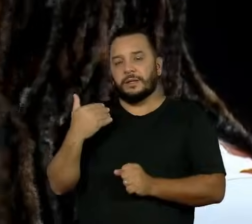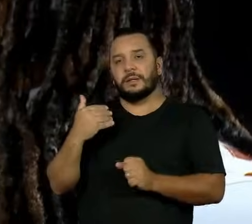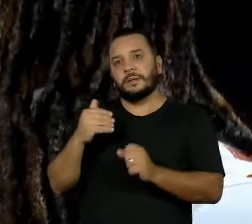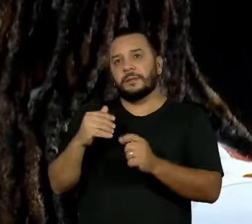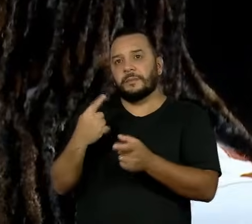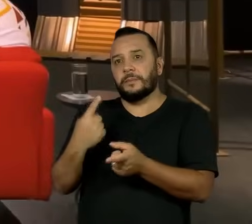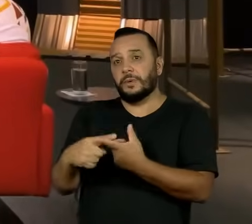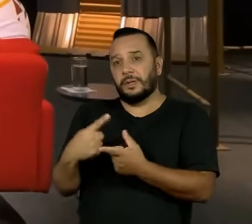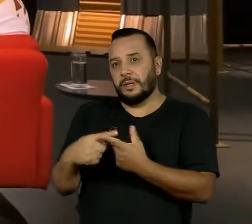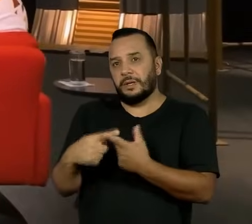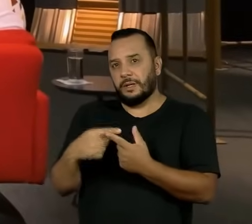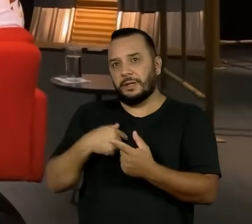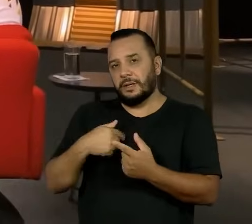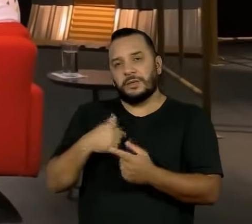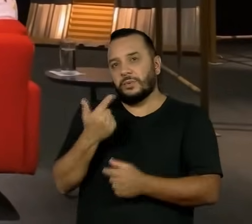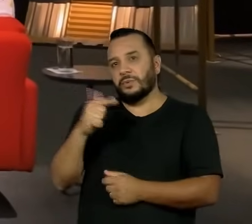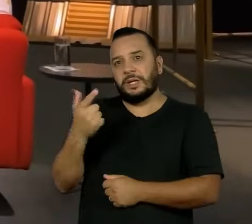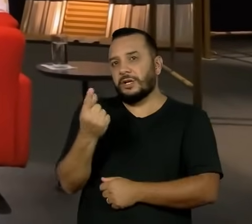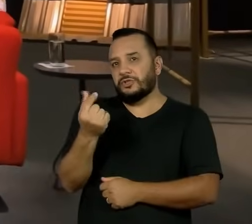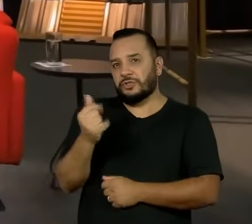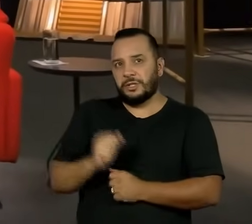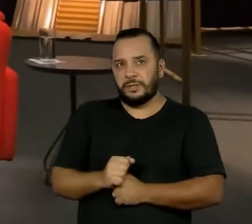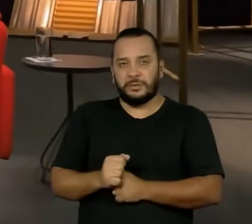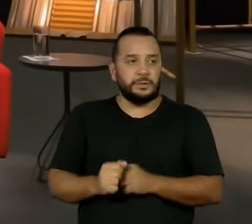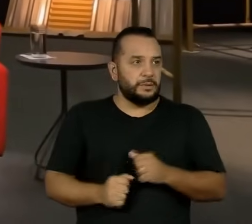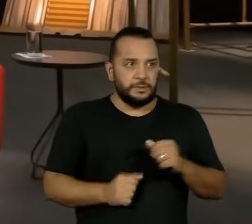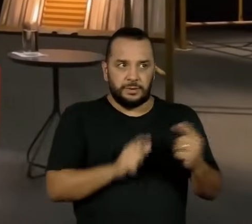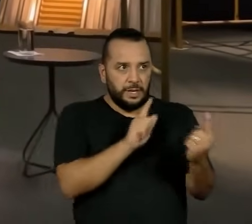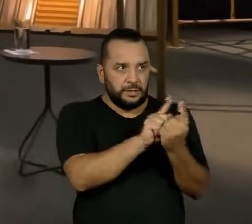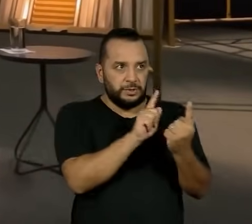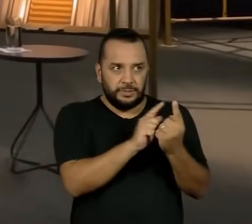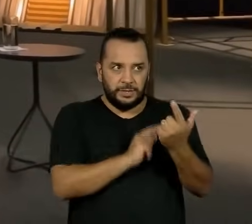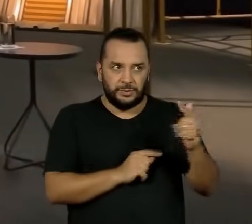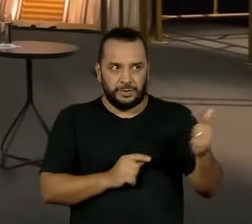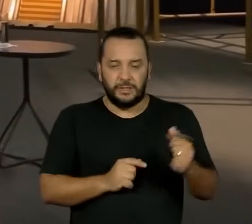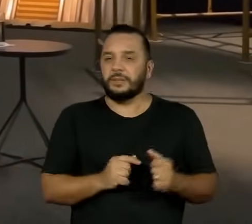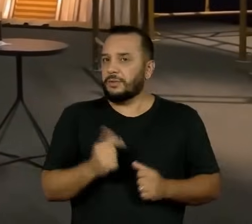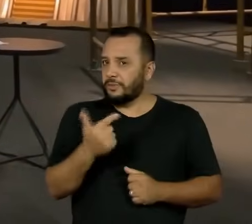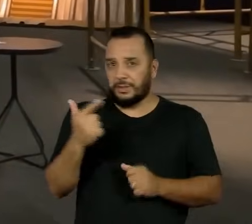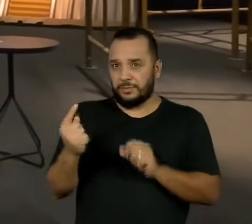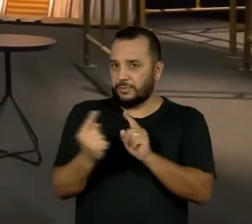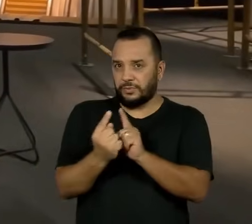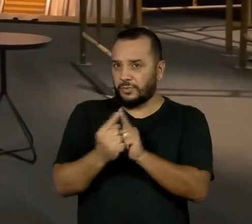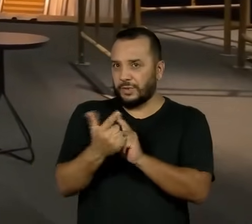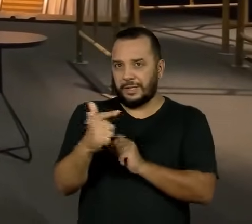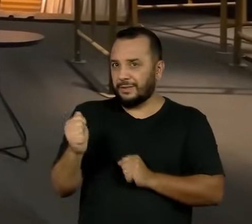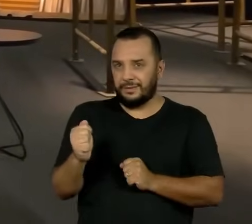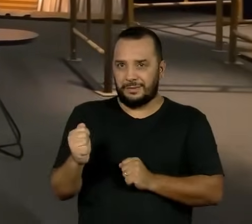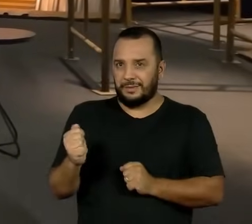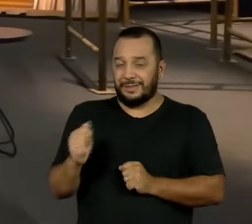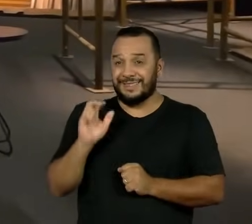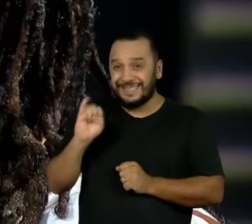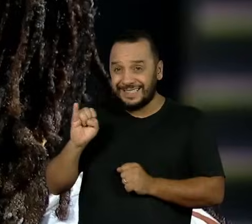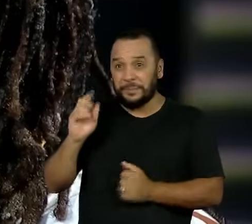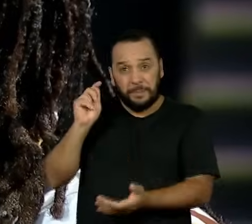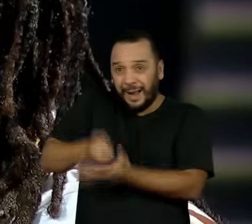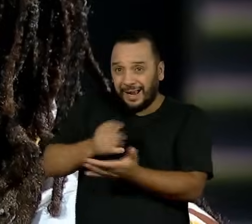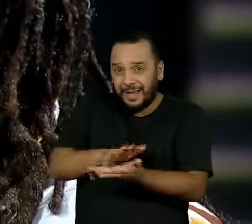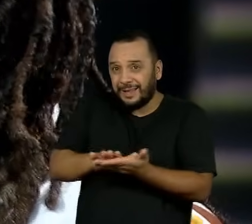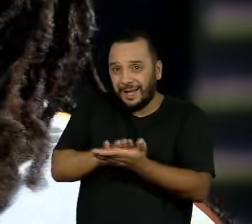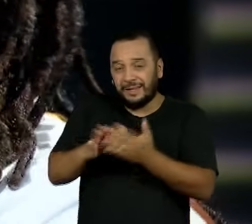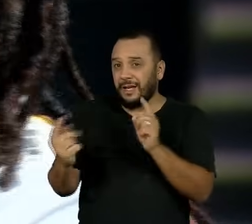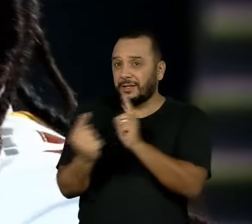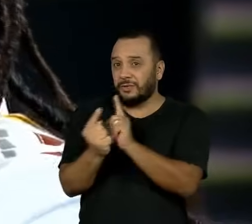ela não tem dinheiro. E ela não ser atendida. E ela não ser atendida. Então, assim, envelheceu mais que o Brasil, mas não garantiu